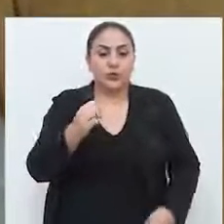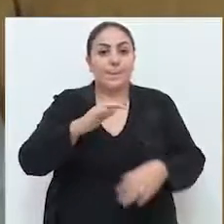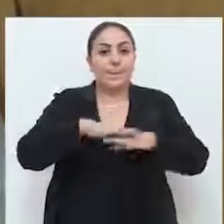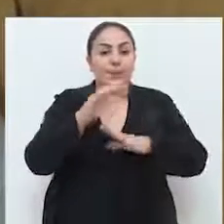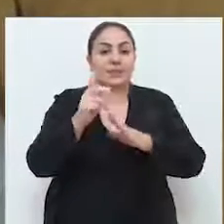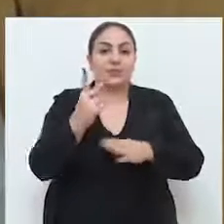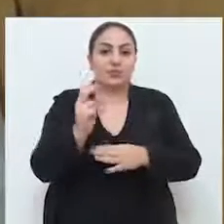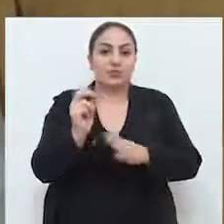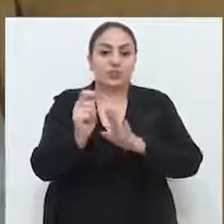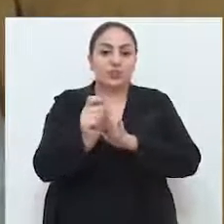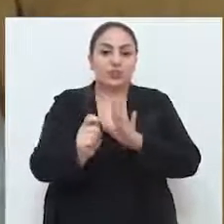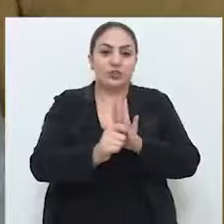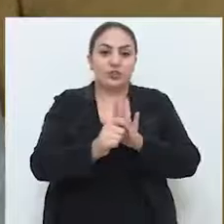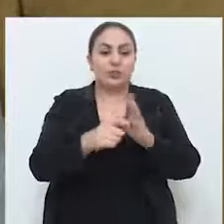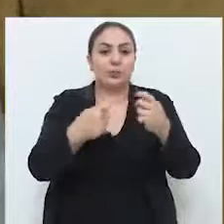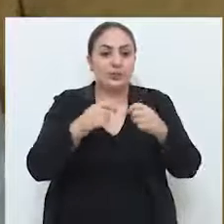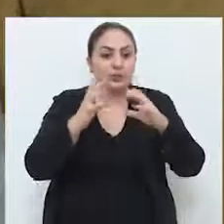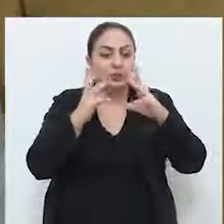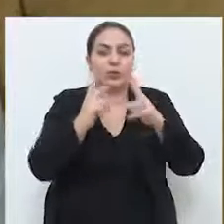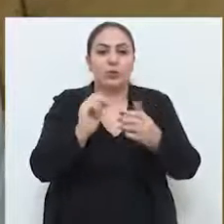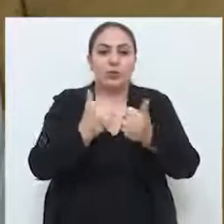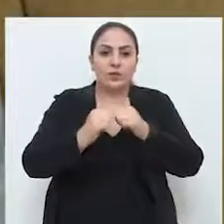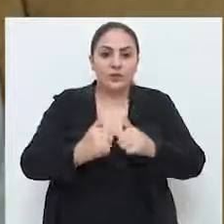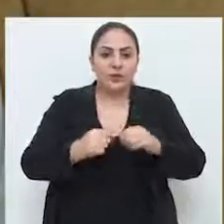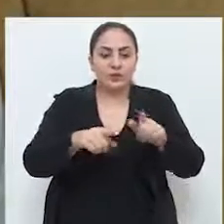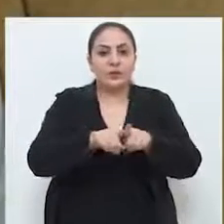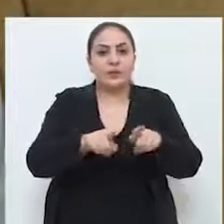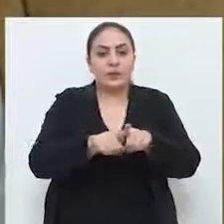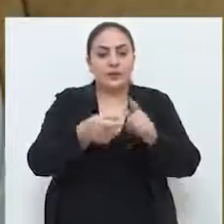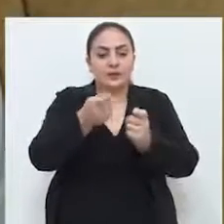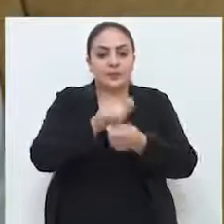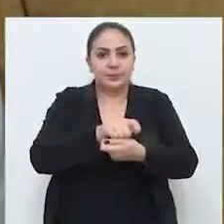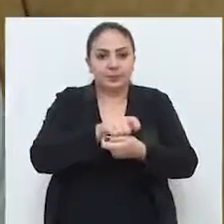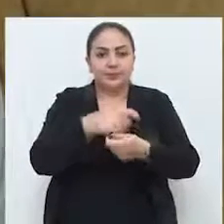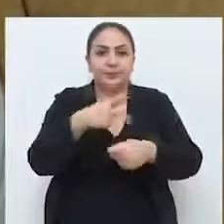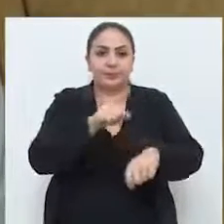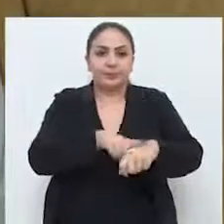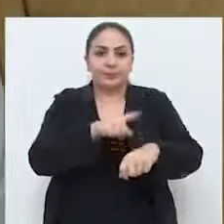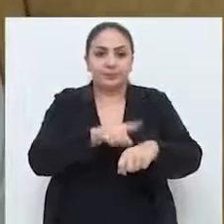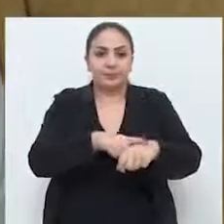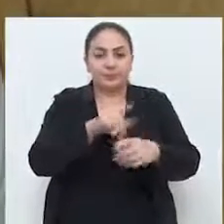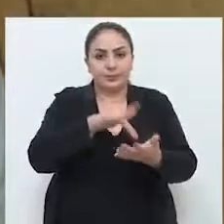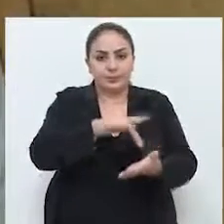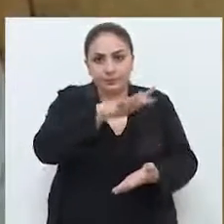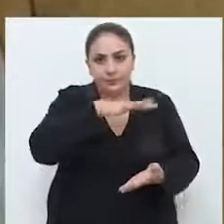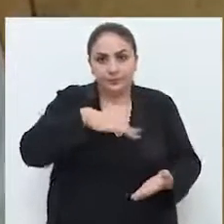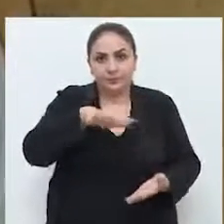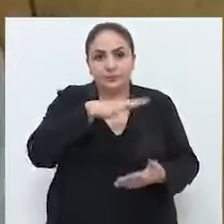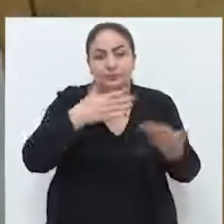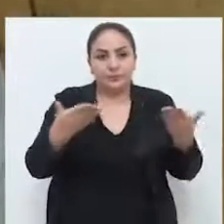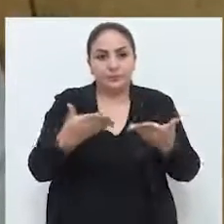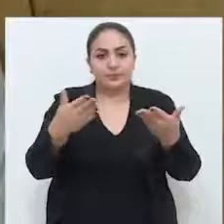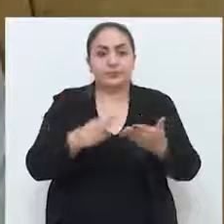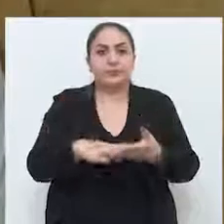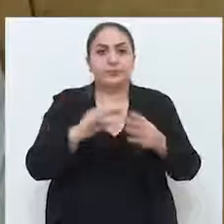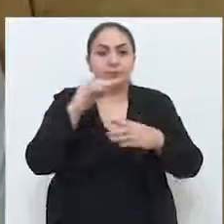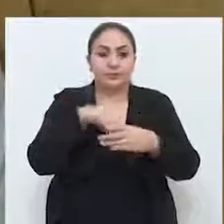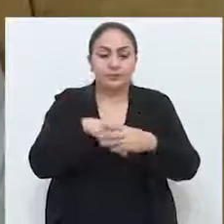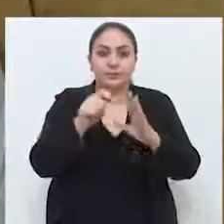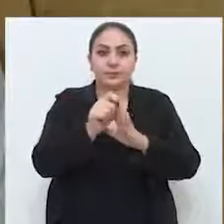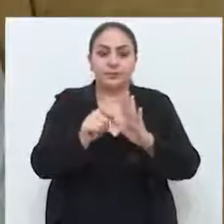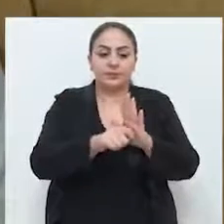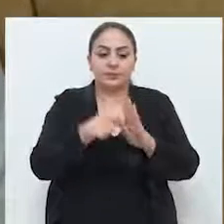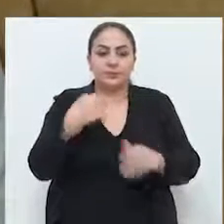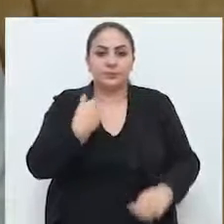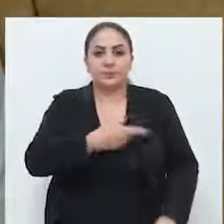20 artigos que precisam ser todos reavaliados, adaptados ao momento atual. Dentre esses artigos,